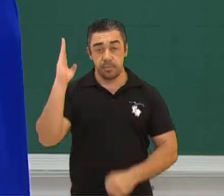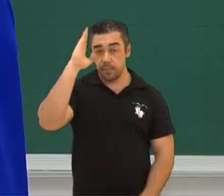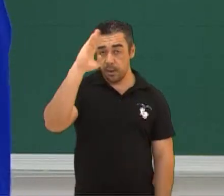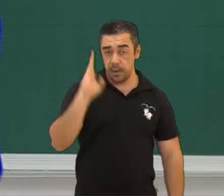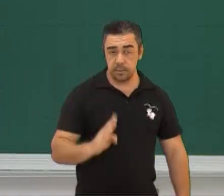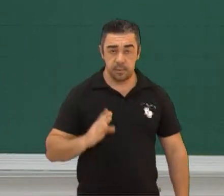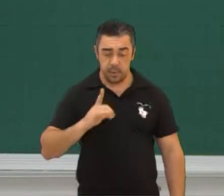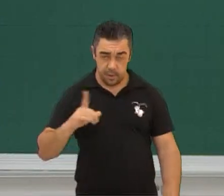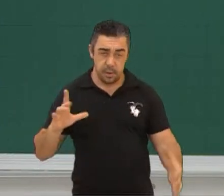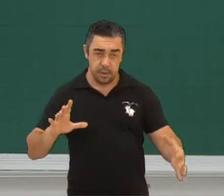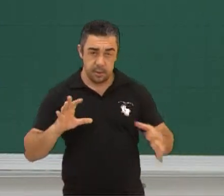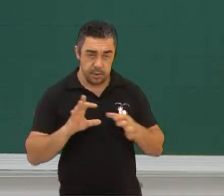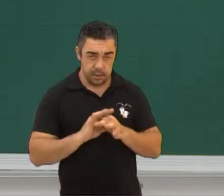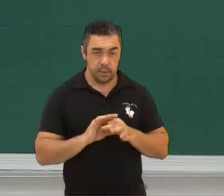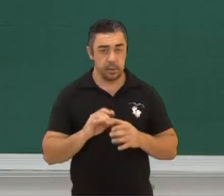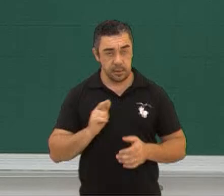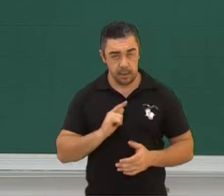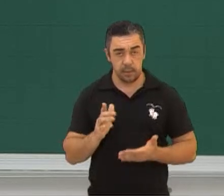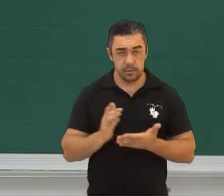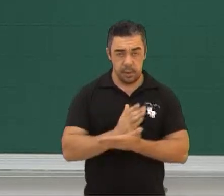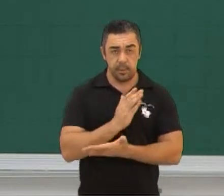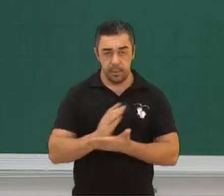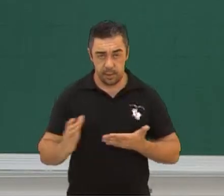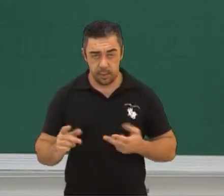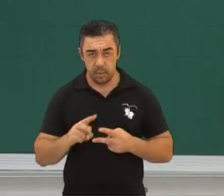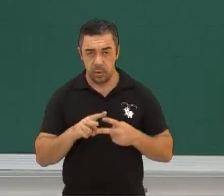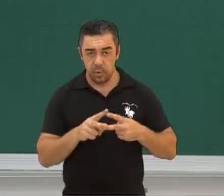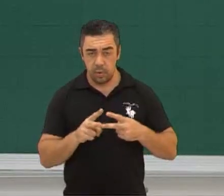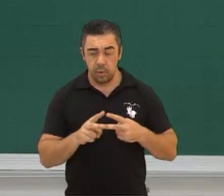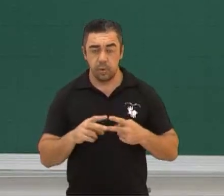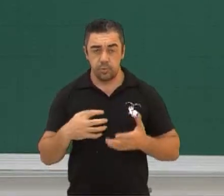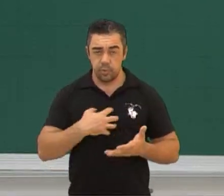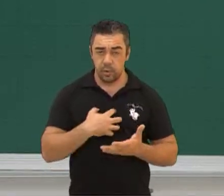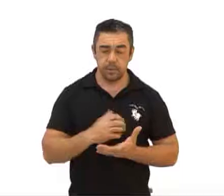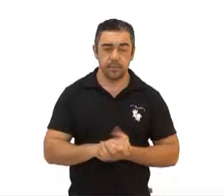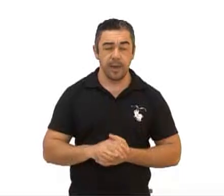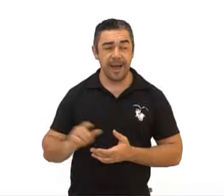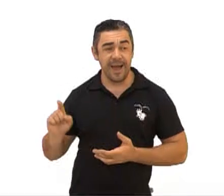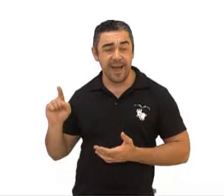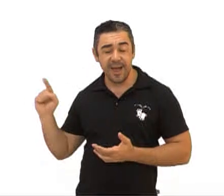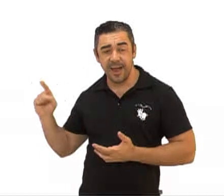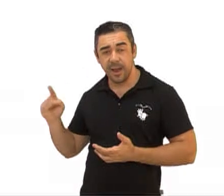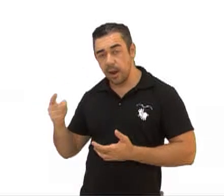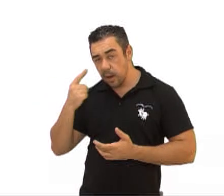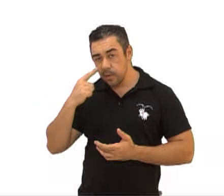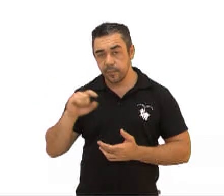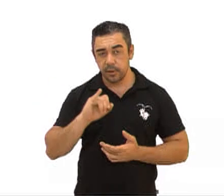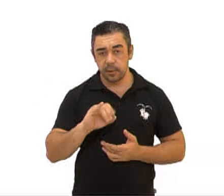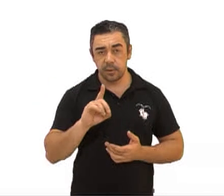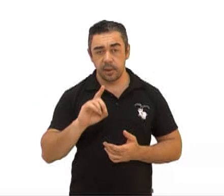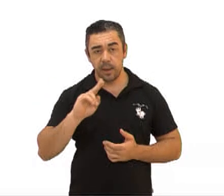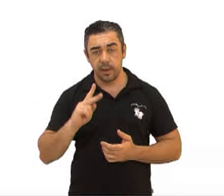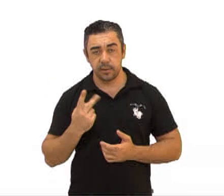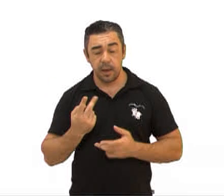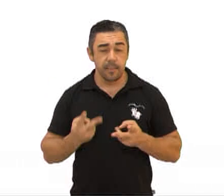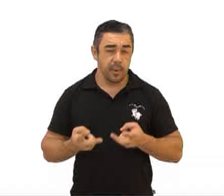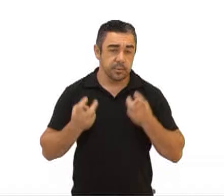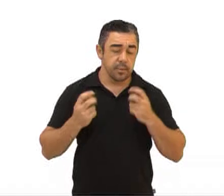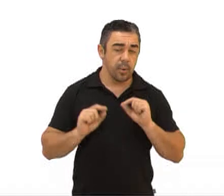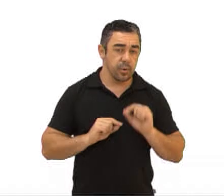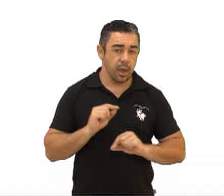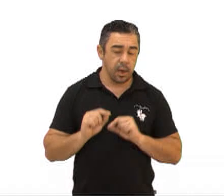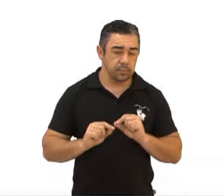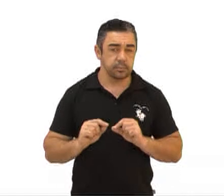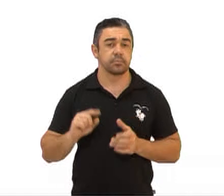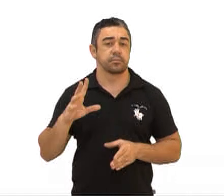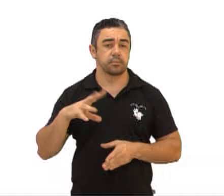se interligam, mas que existem nas duas proporções. Aqui nós vamos ter a questão do IDH e verificamos que mesmo dentro